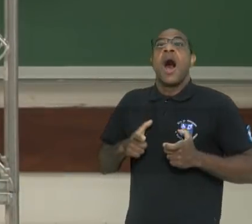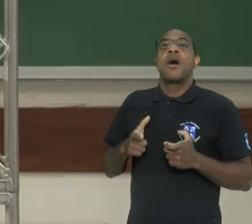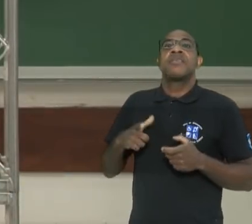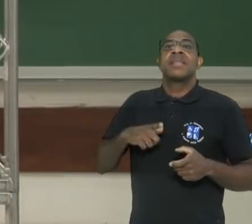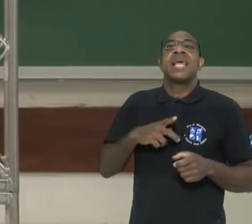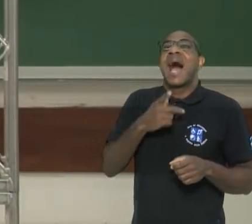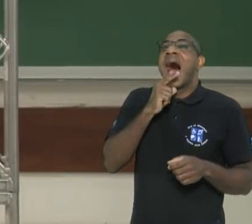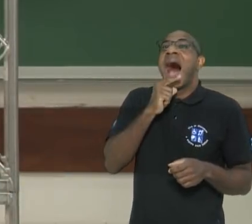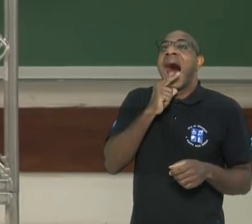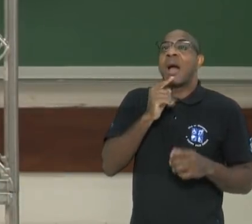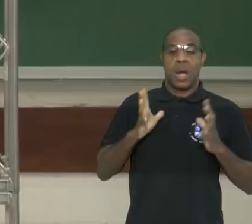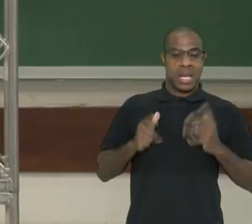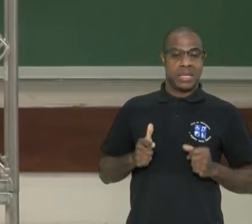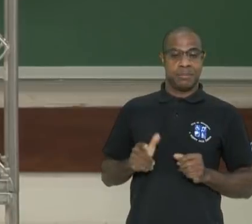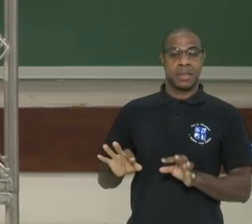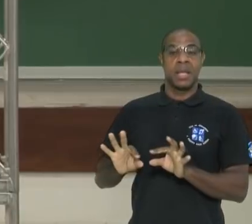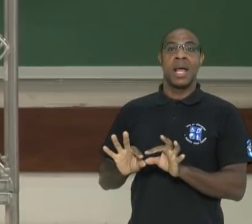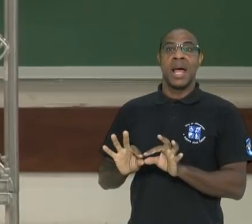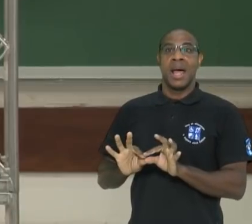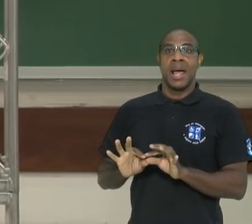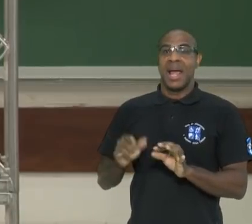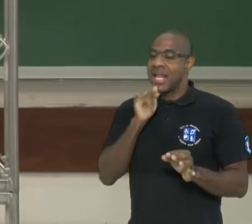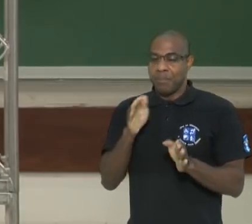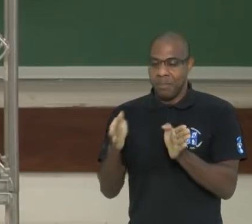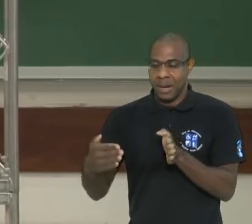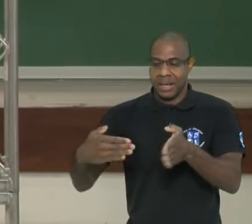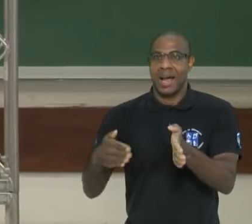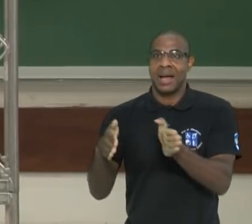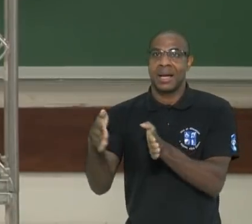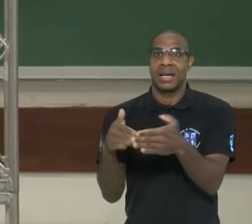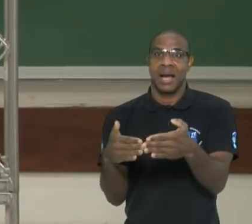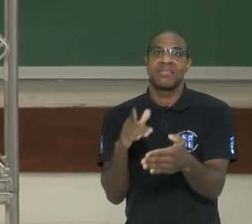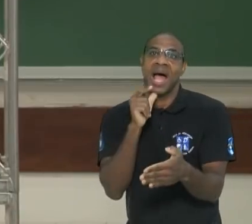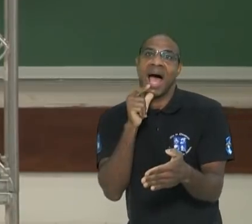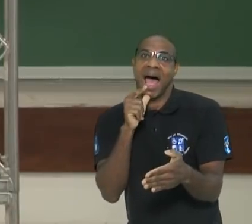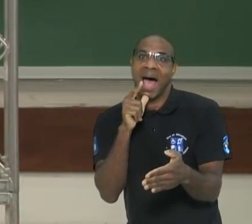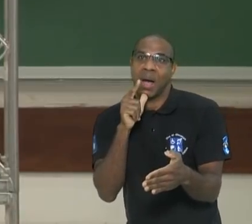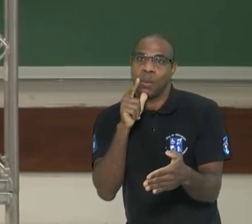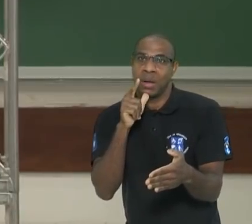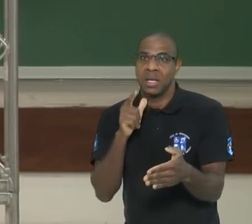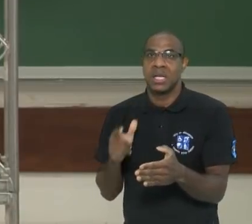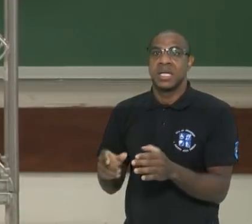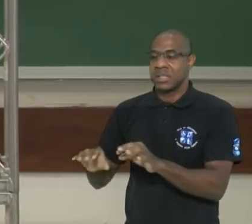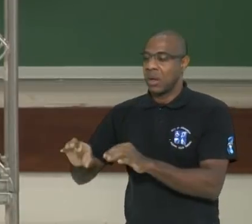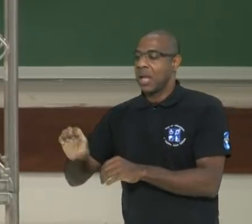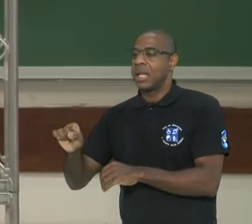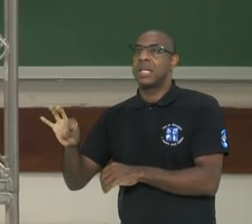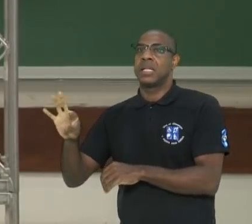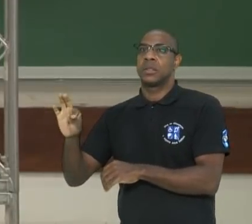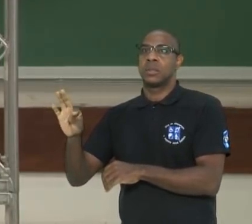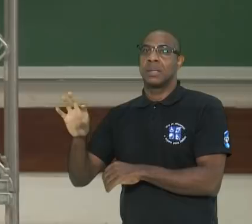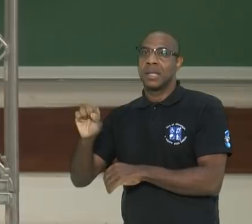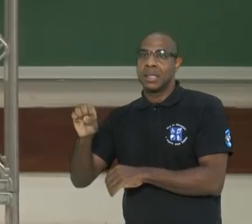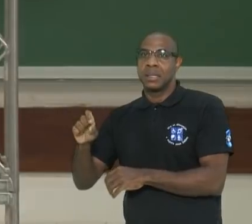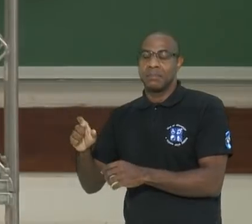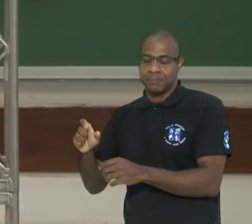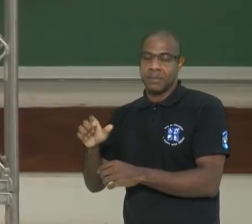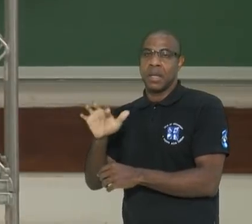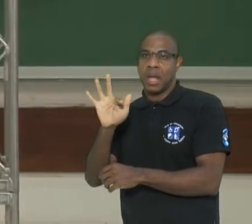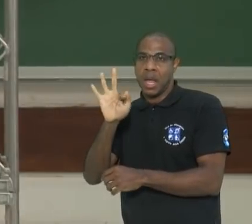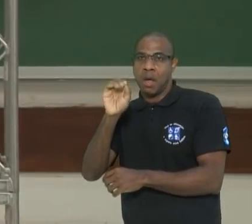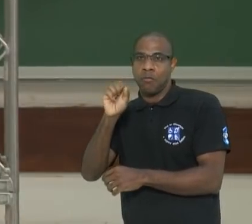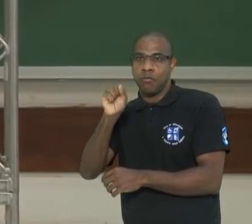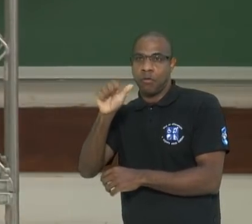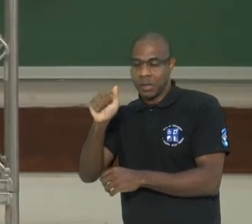nossas atividades diárias. Normalmente uma residência que não tem a rede de esgoto também não tem água encanada, ela